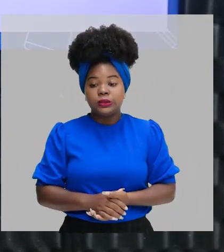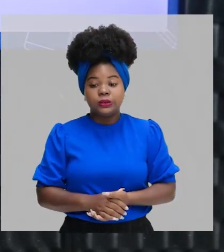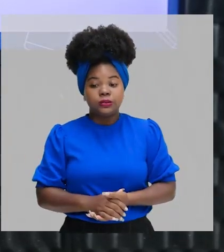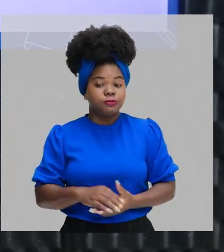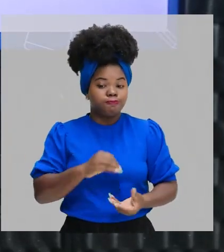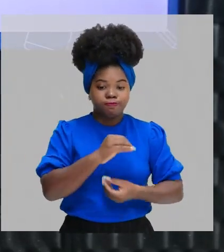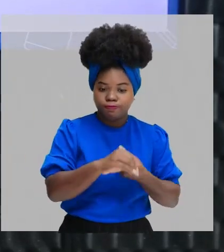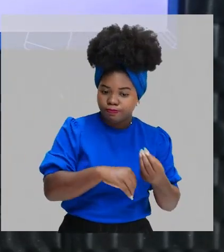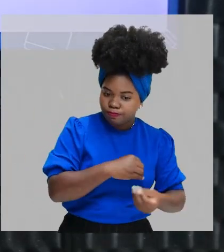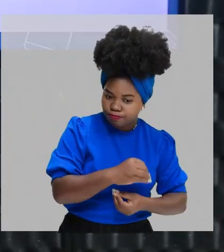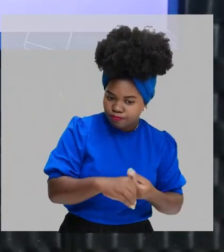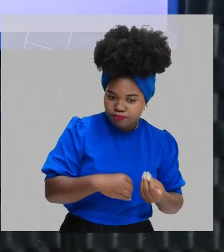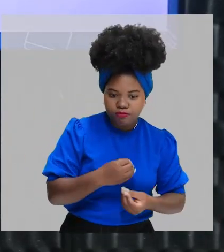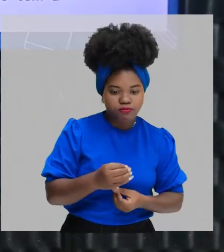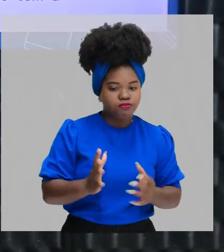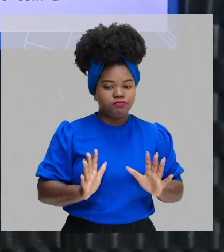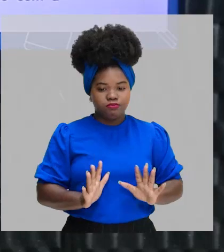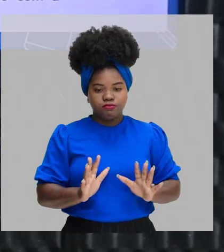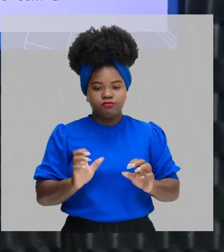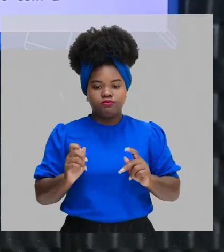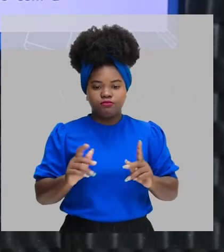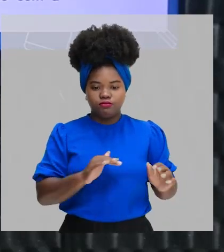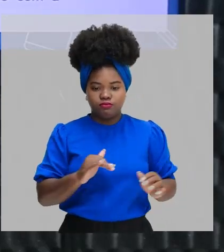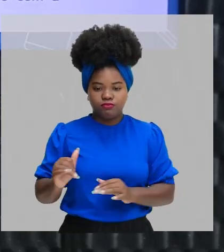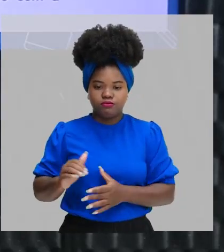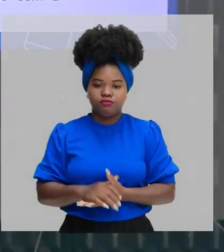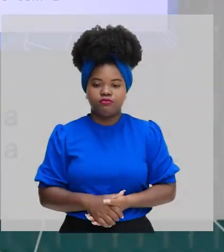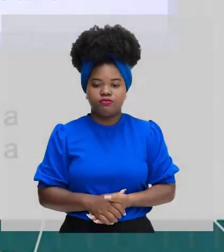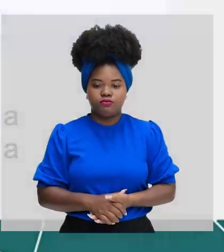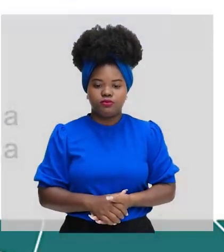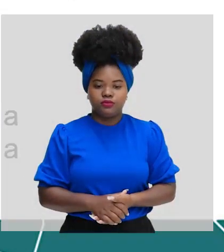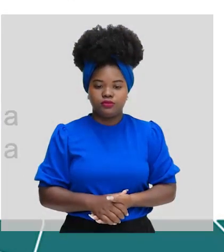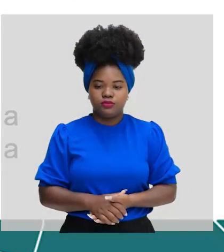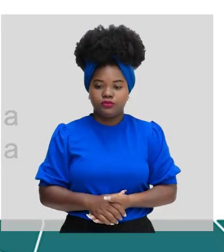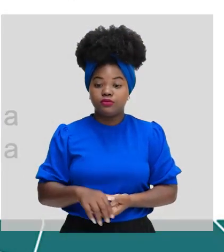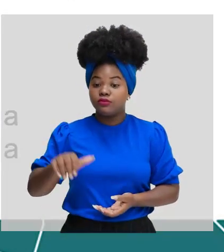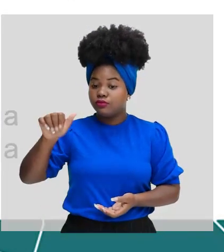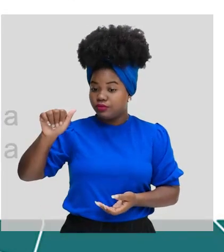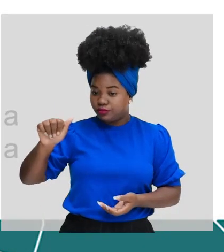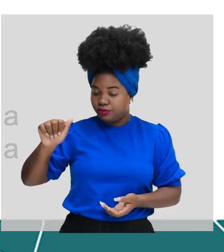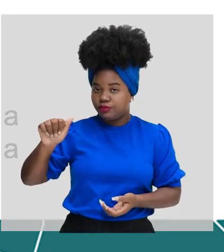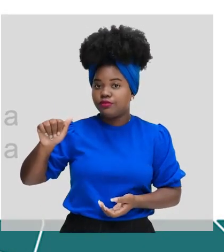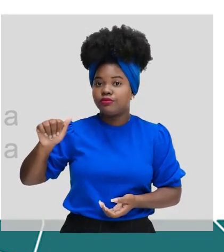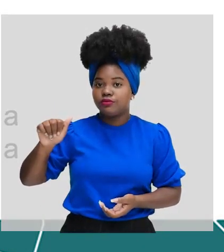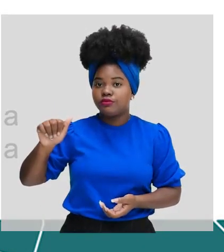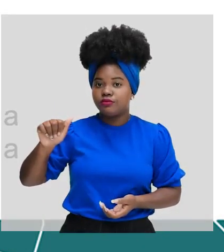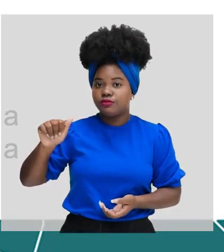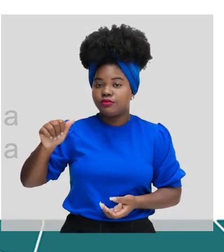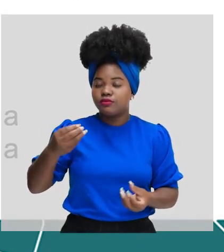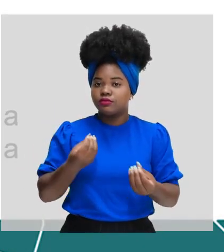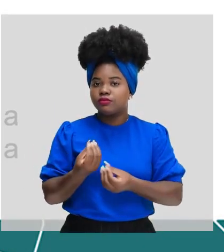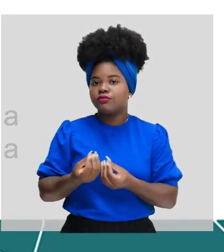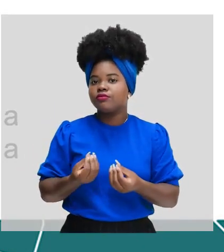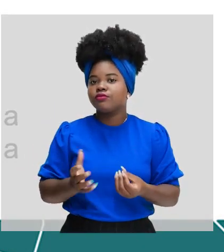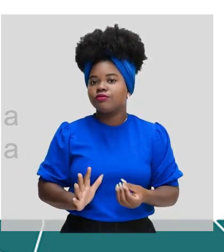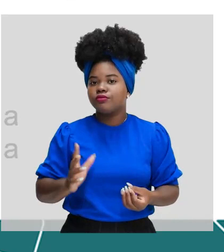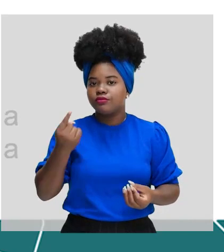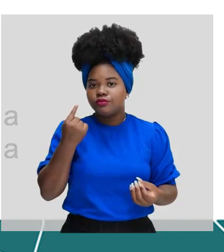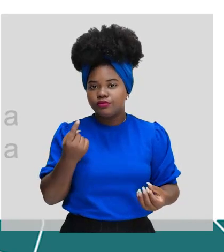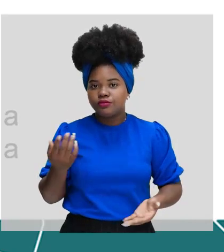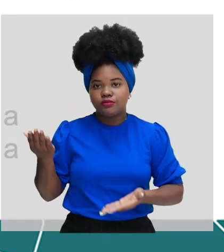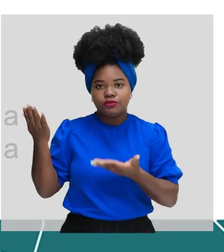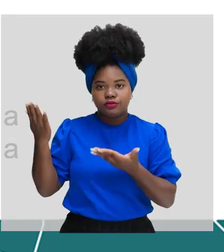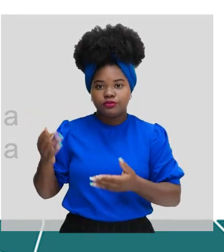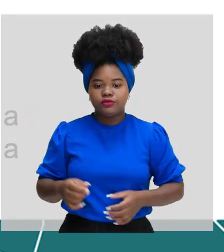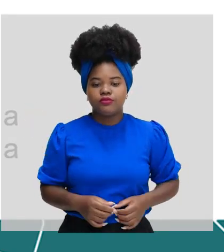está presente no ar atmosférico, certo? Então, resolvendo a primeira parte da questão,